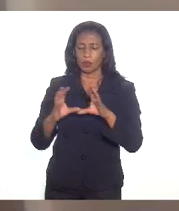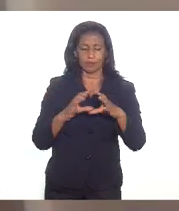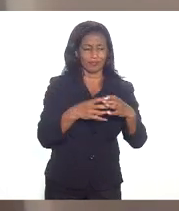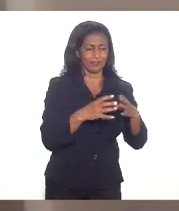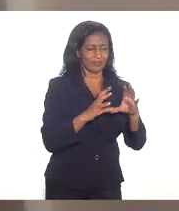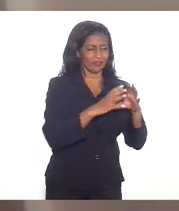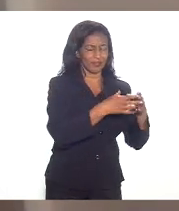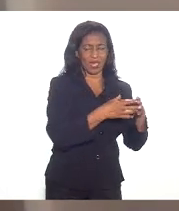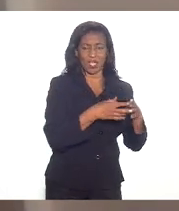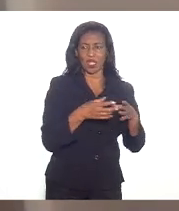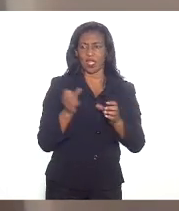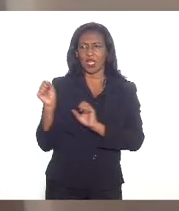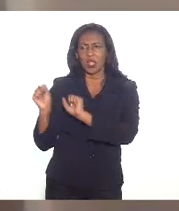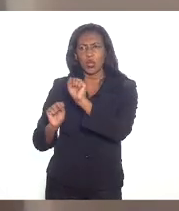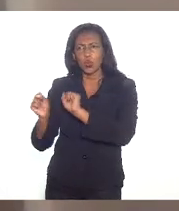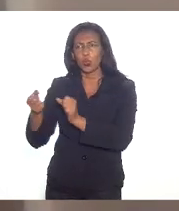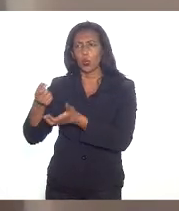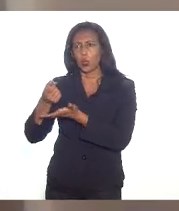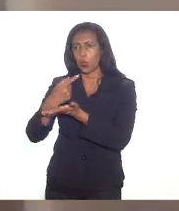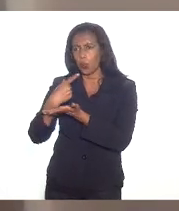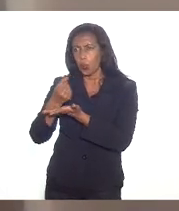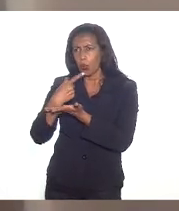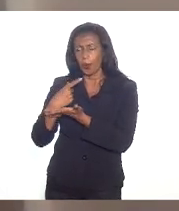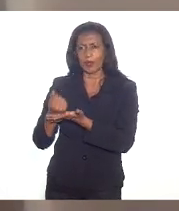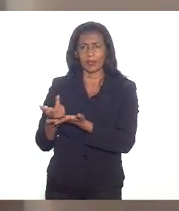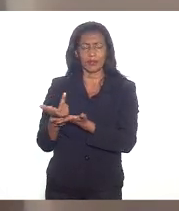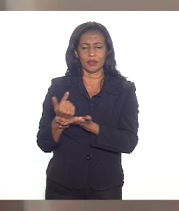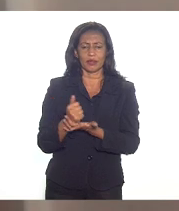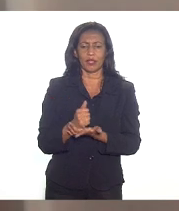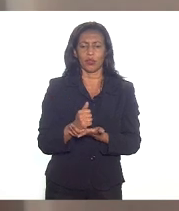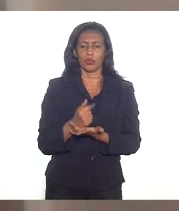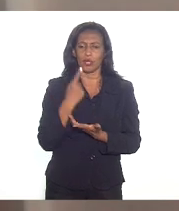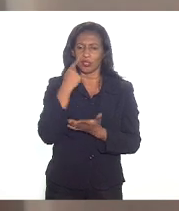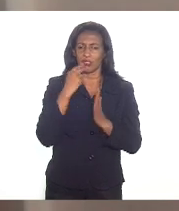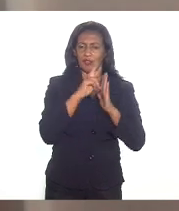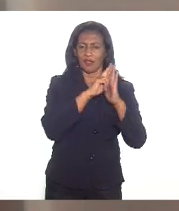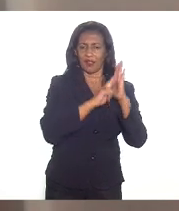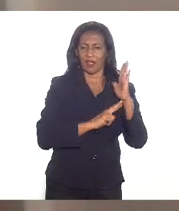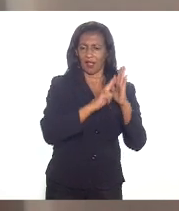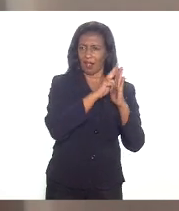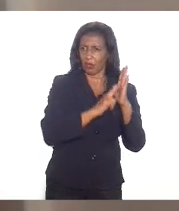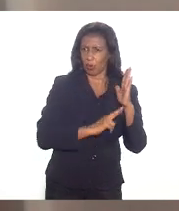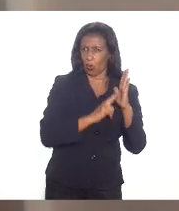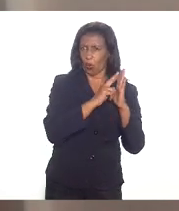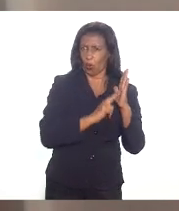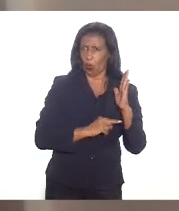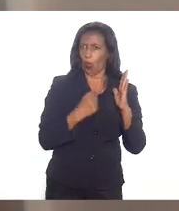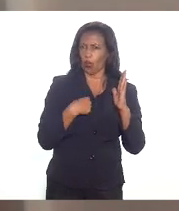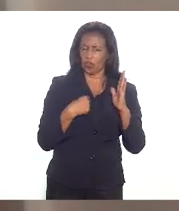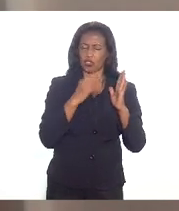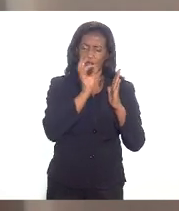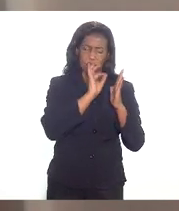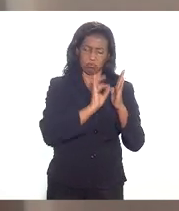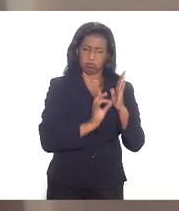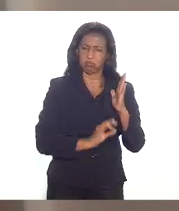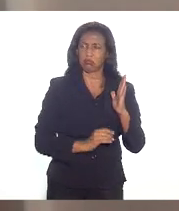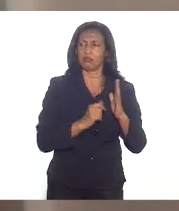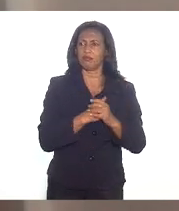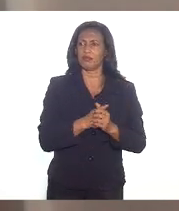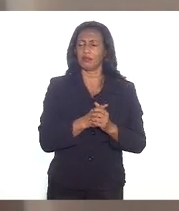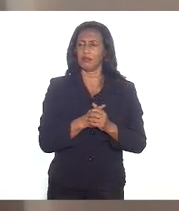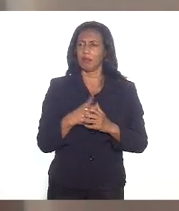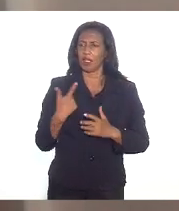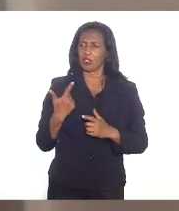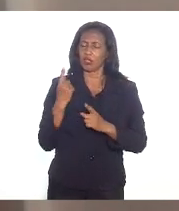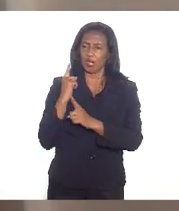farmacêutica, vamos discutir. A gente está terminando aí o relatório, está dando muito trabalho para fazer, mas acho que está ficando bacana, né? A gente